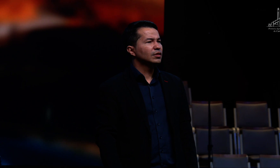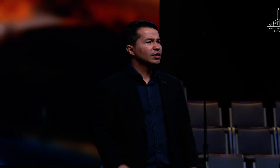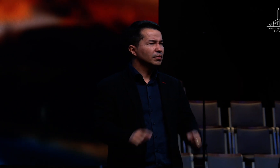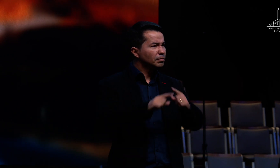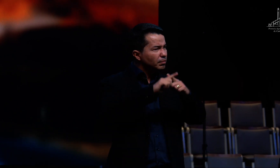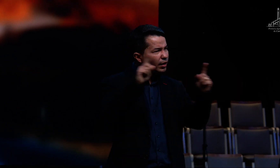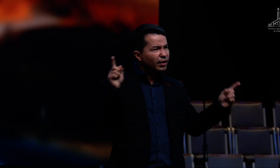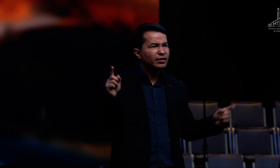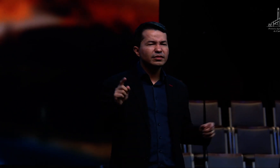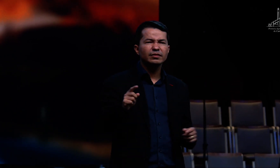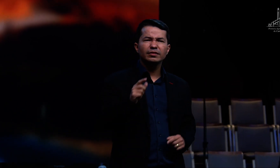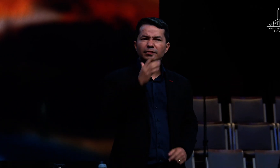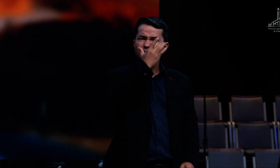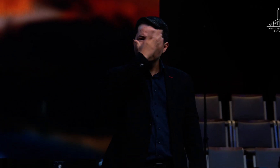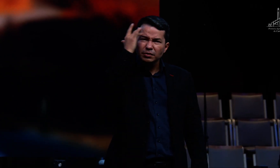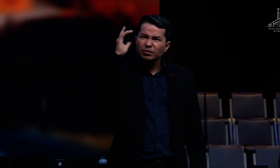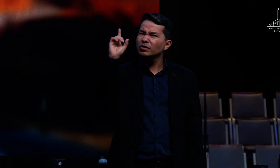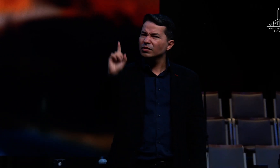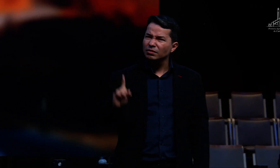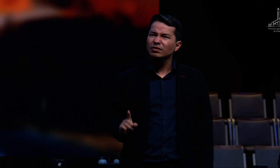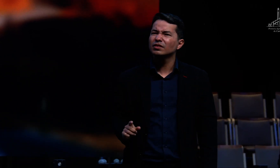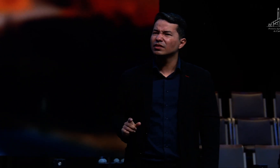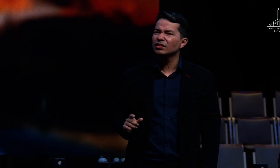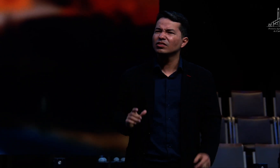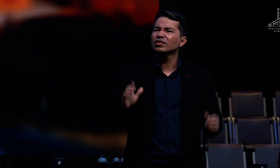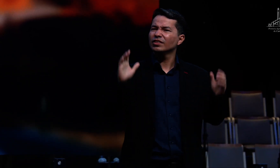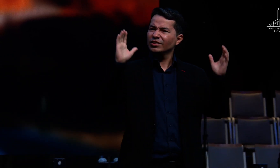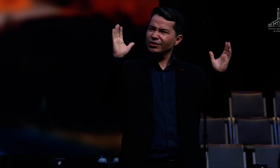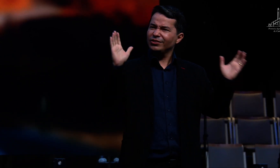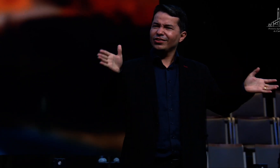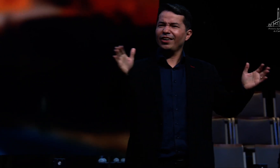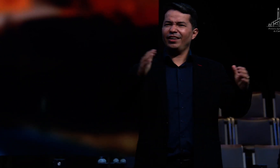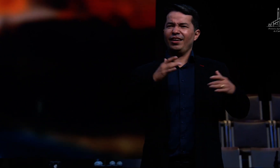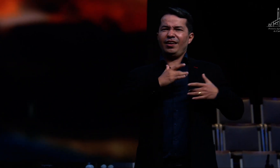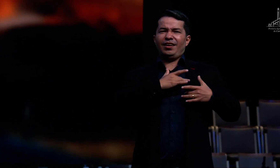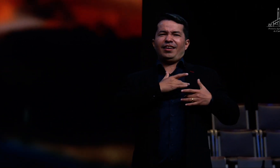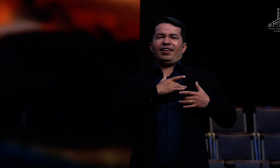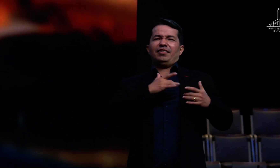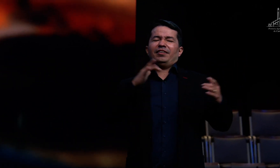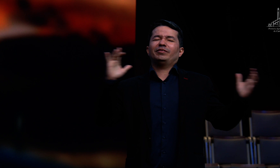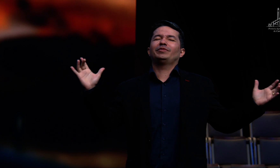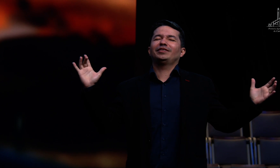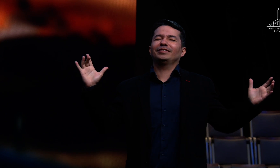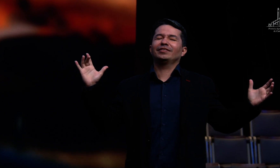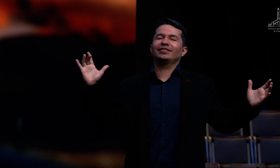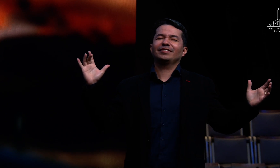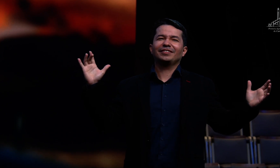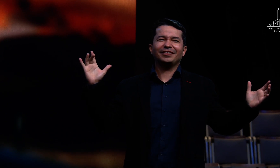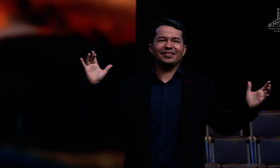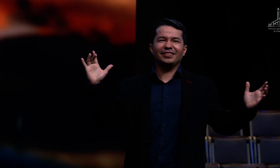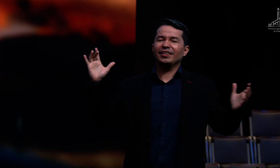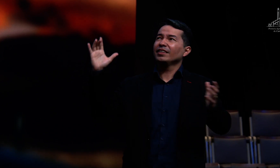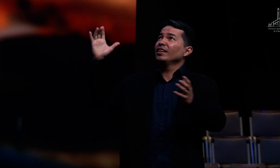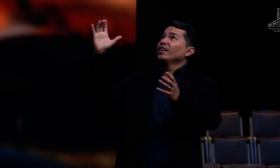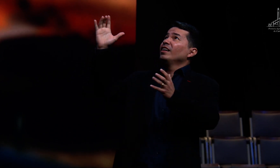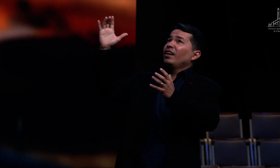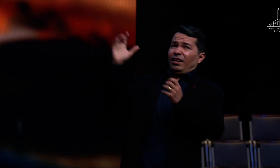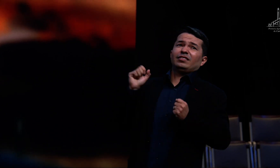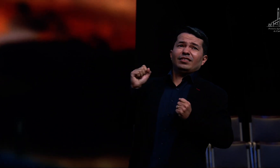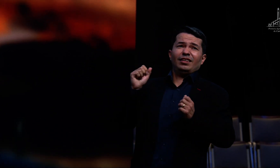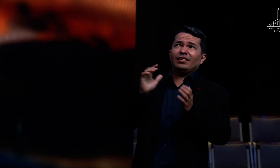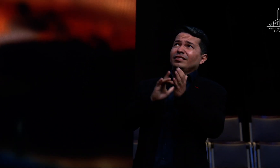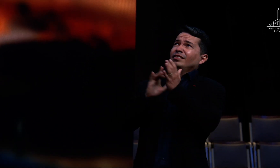louvor, mas as pessoas com deficiência, elas já têm esse coração